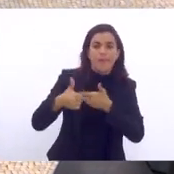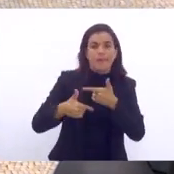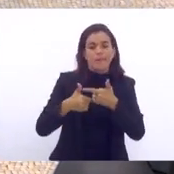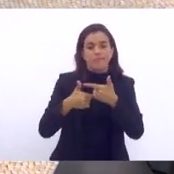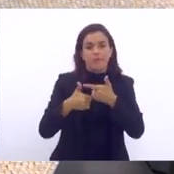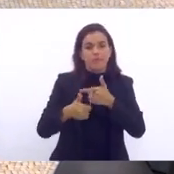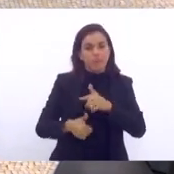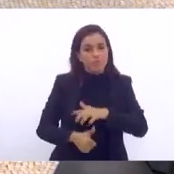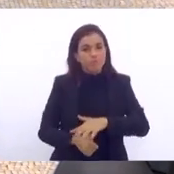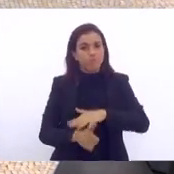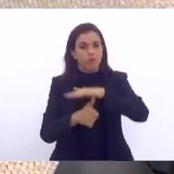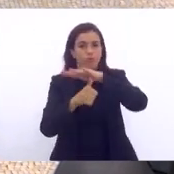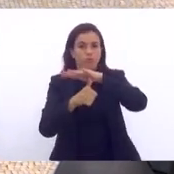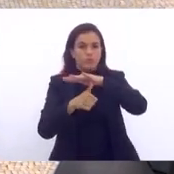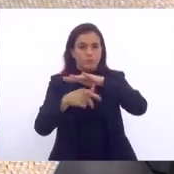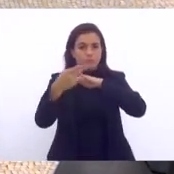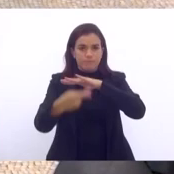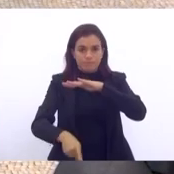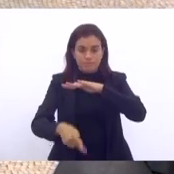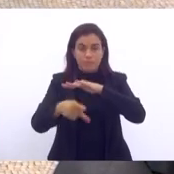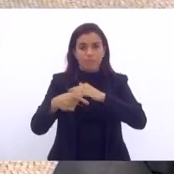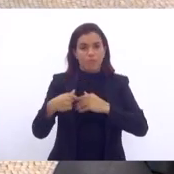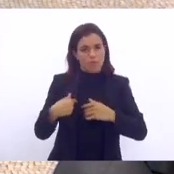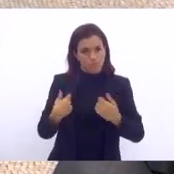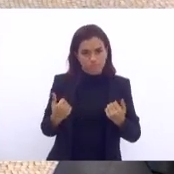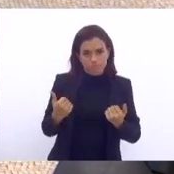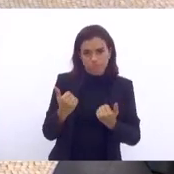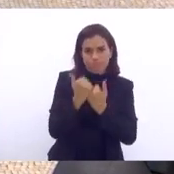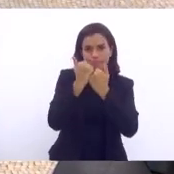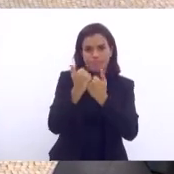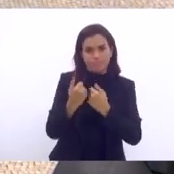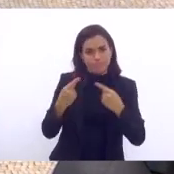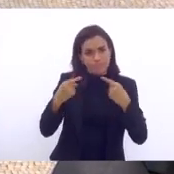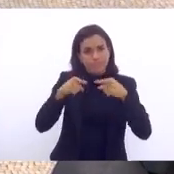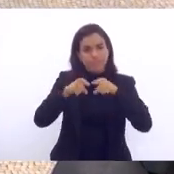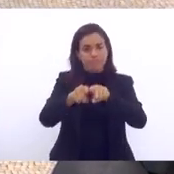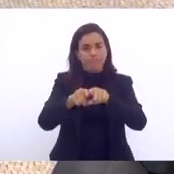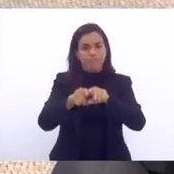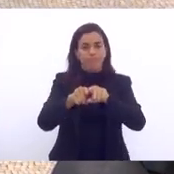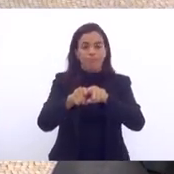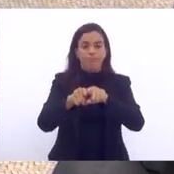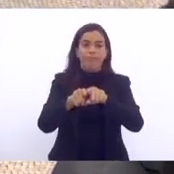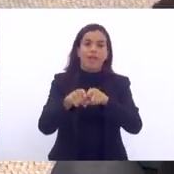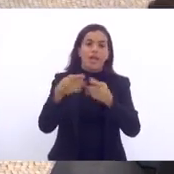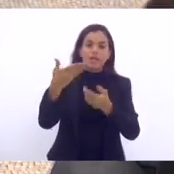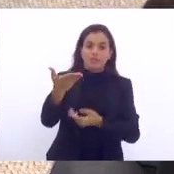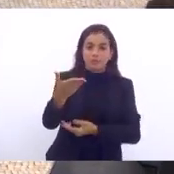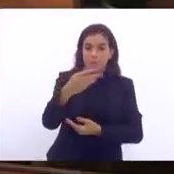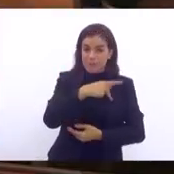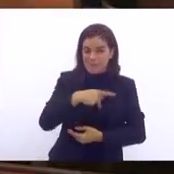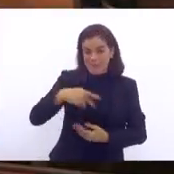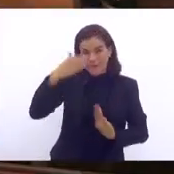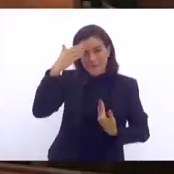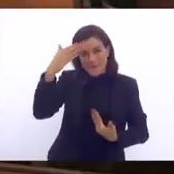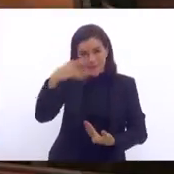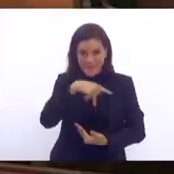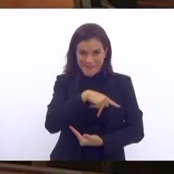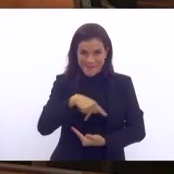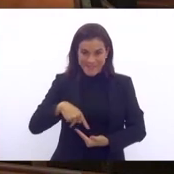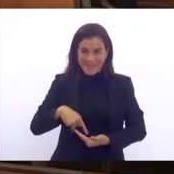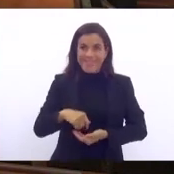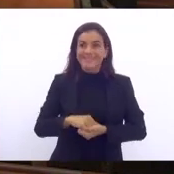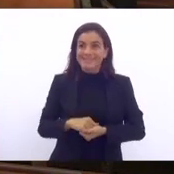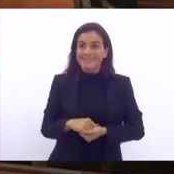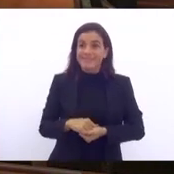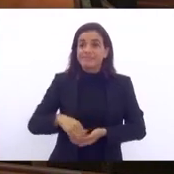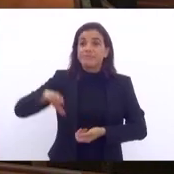Conte comigo, com todo o meu trabalho e a minha dedicação à sua presidência. Muito obrigado, presidente. Obrigado. Presidente, deixa eu